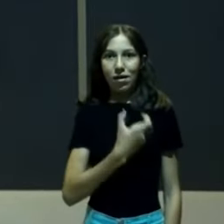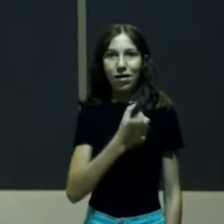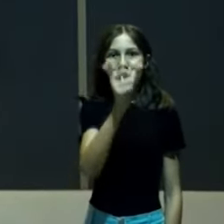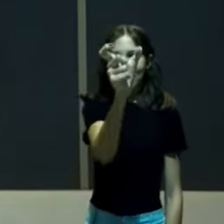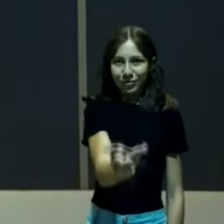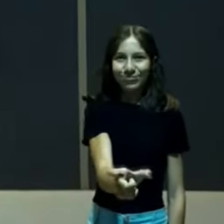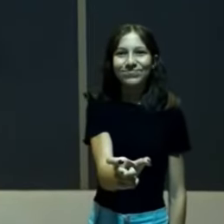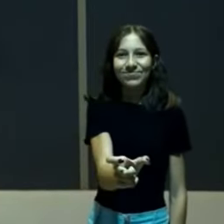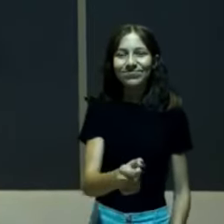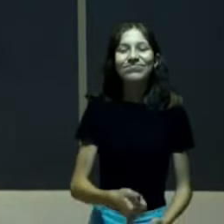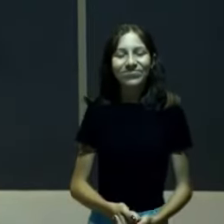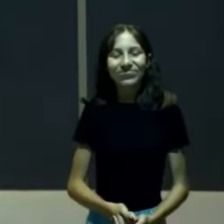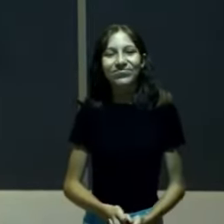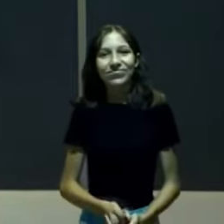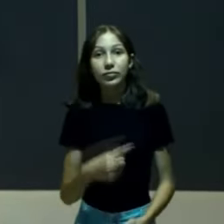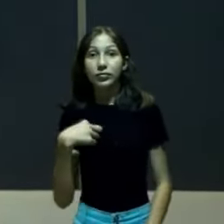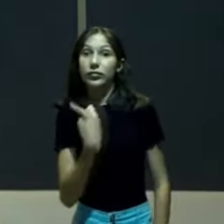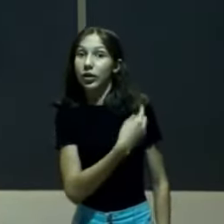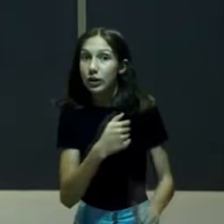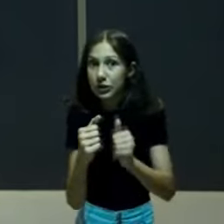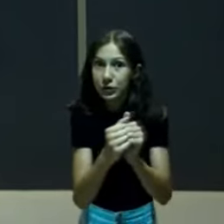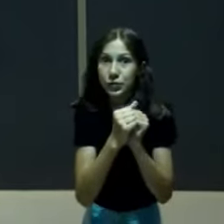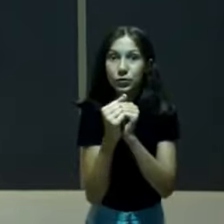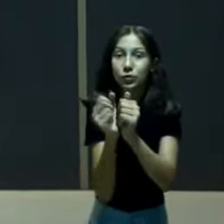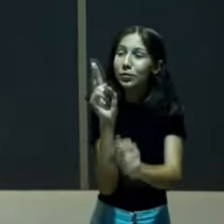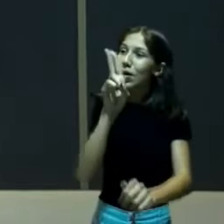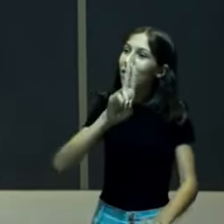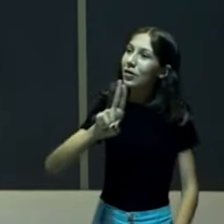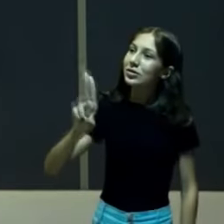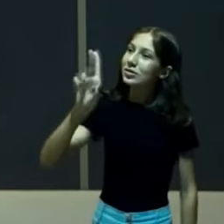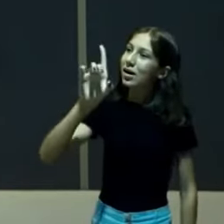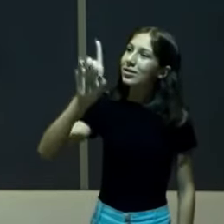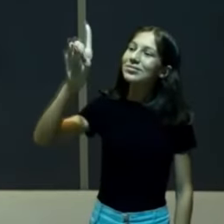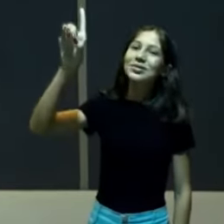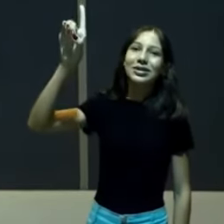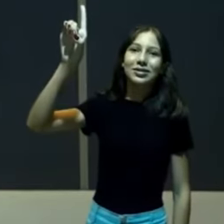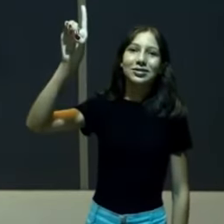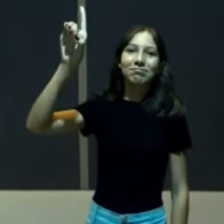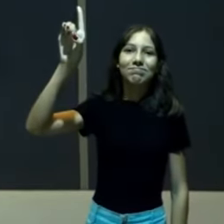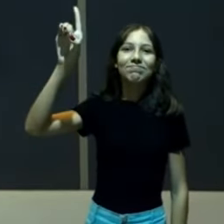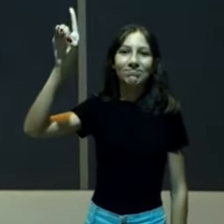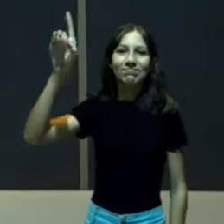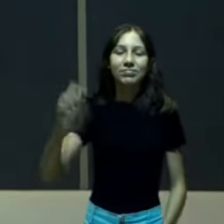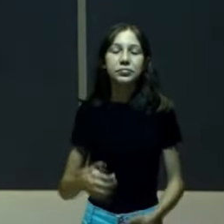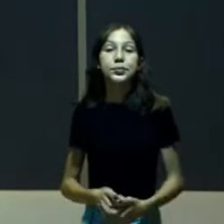bênção. Nós estamos aqui para ser usados por Deus. E